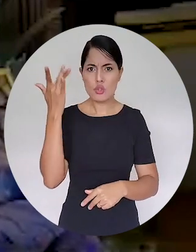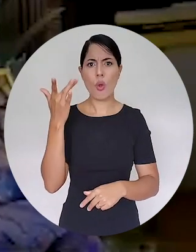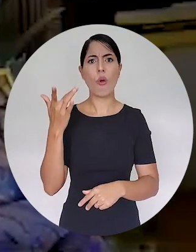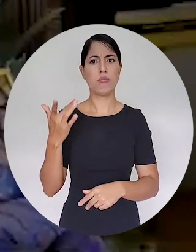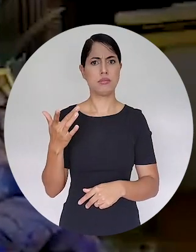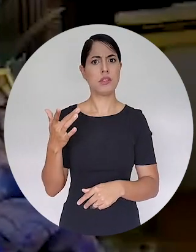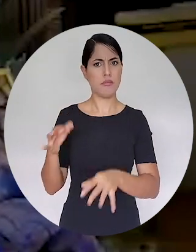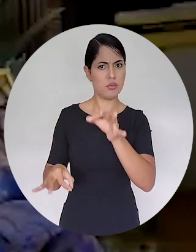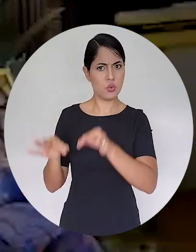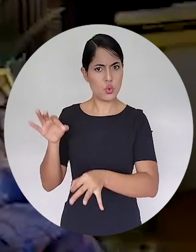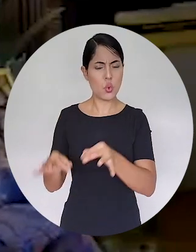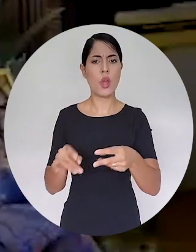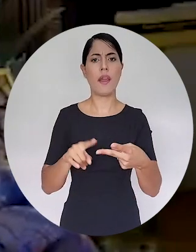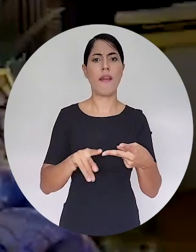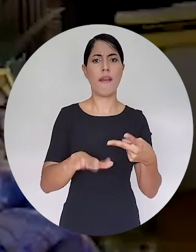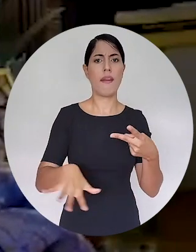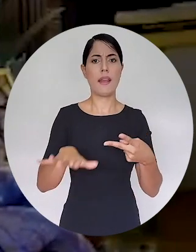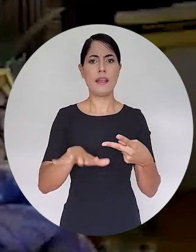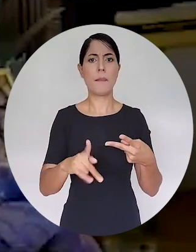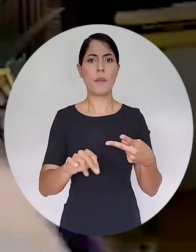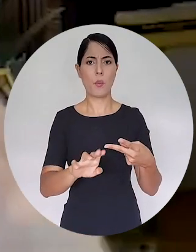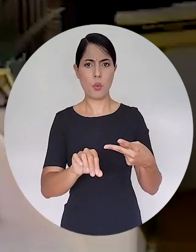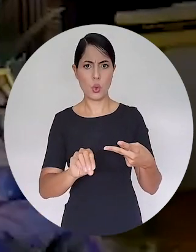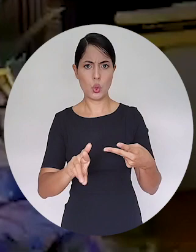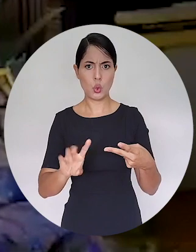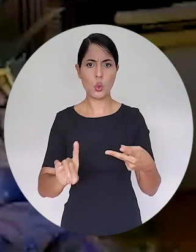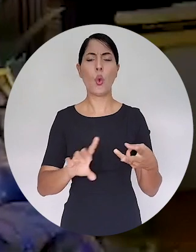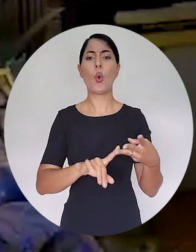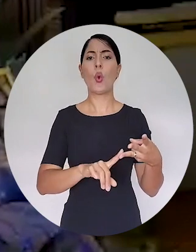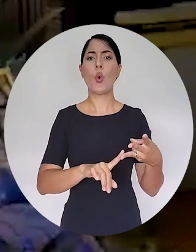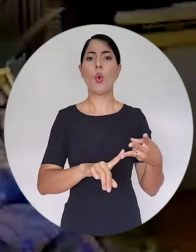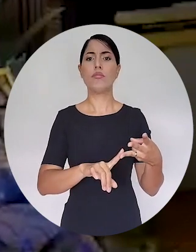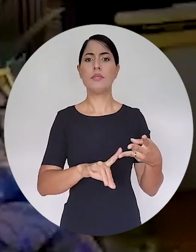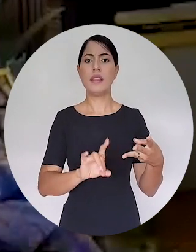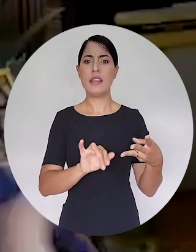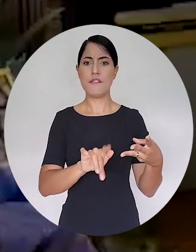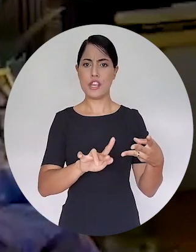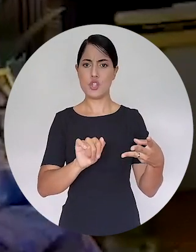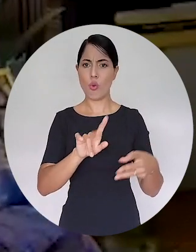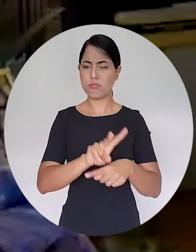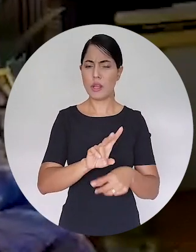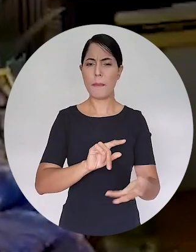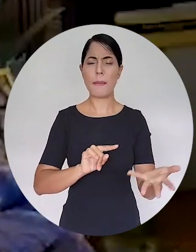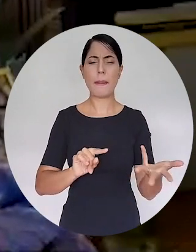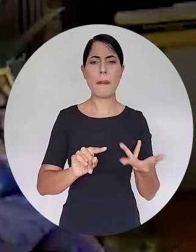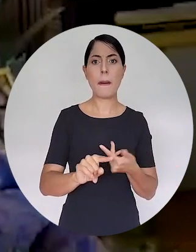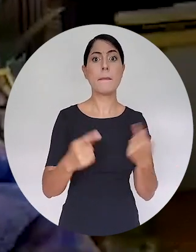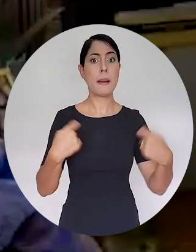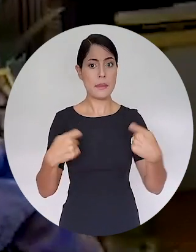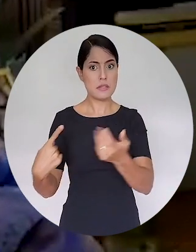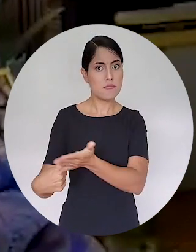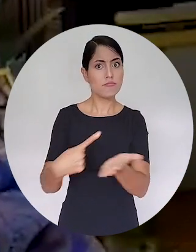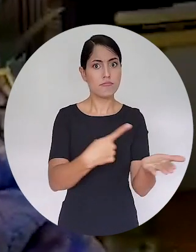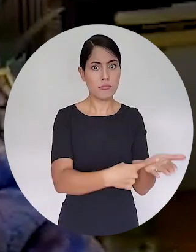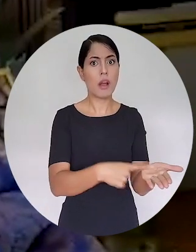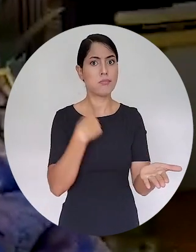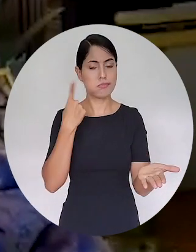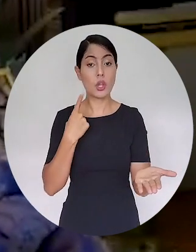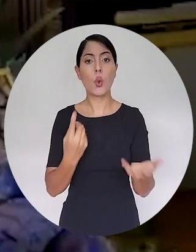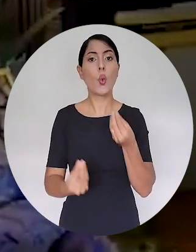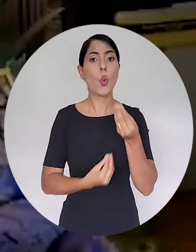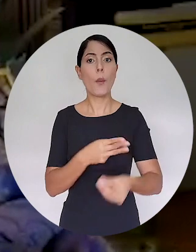todo advogado, todo mundo que trabalha com um processo judicial deve incentivar as partes a se utilizarem da mediação para resolver os seus